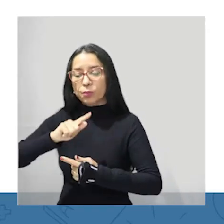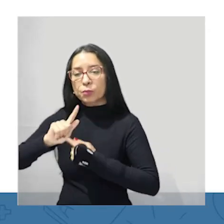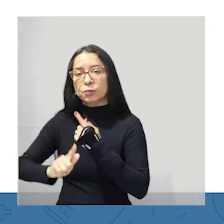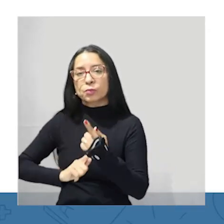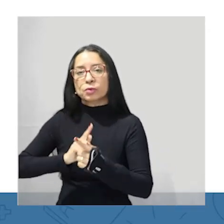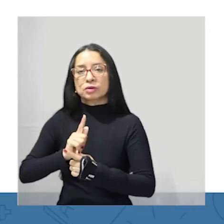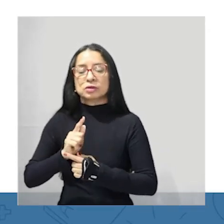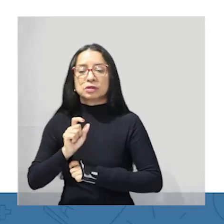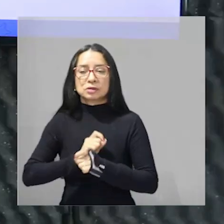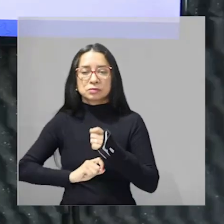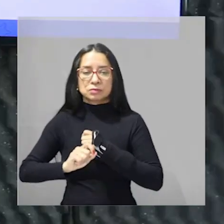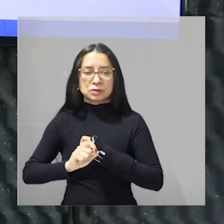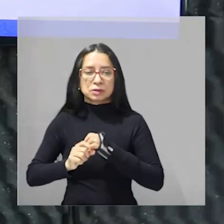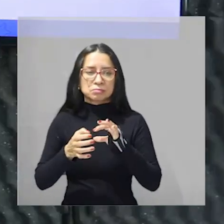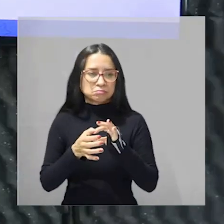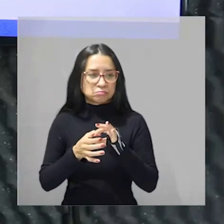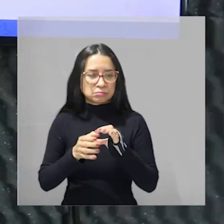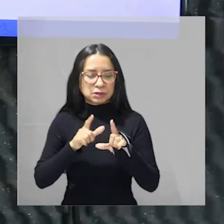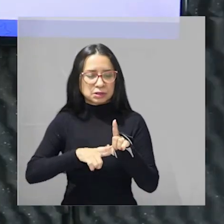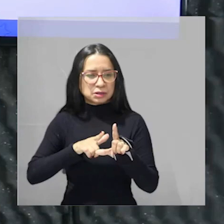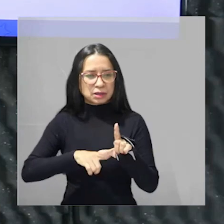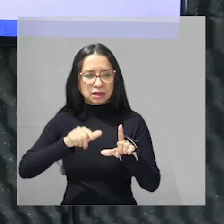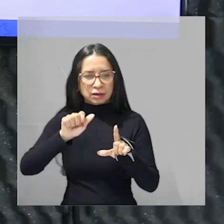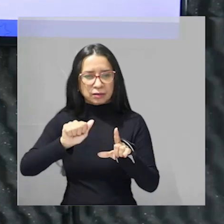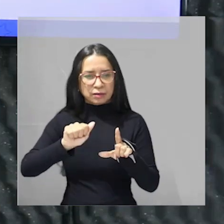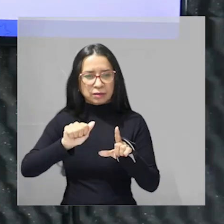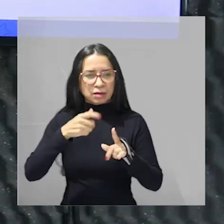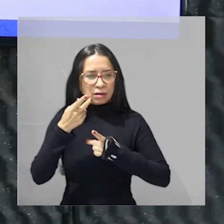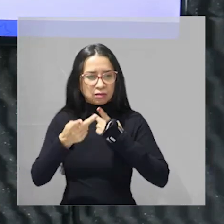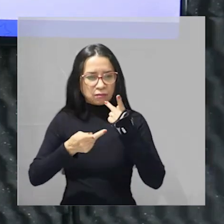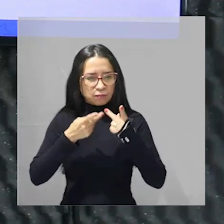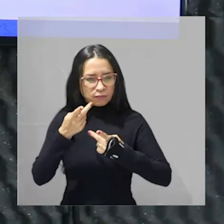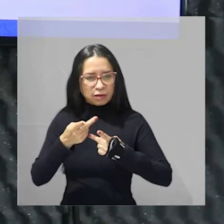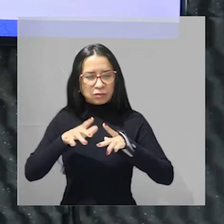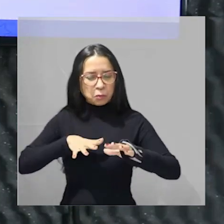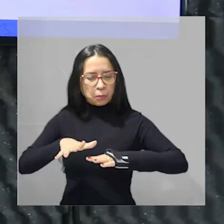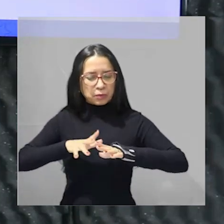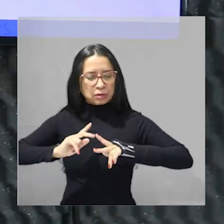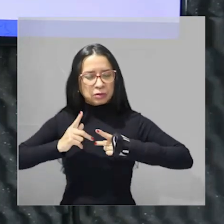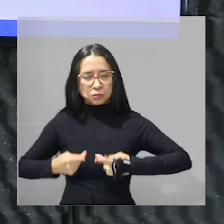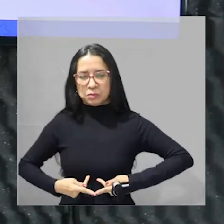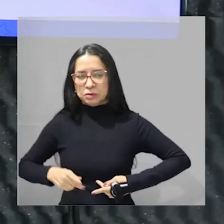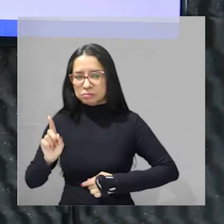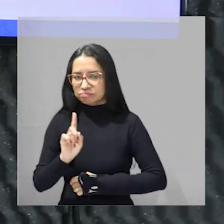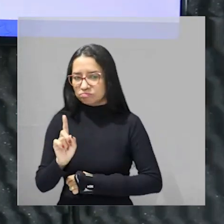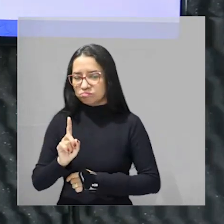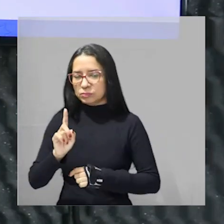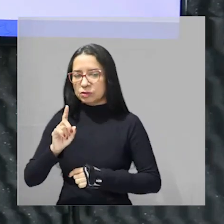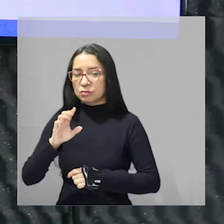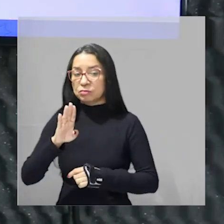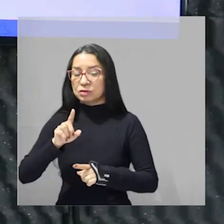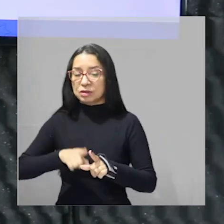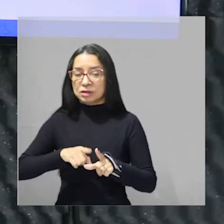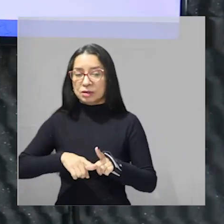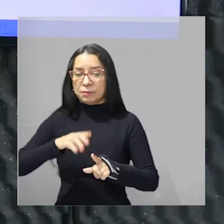liberdade política que o texto fala? Não. Ele fala sobre mobilidade humana? Nem hipótese alguma. Ele fala sobre